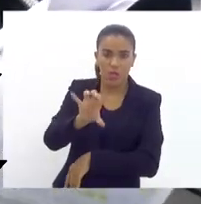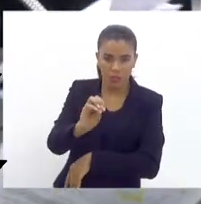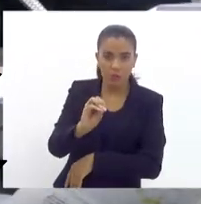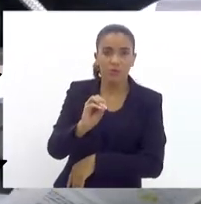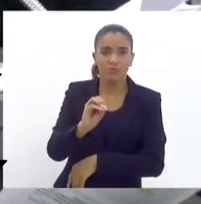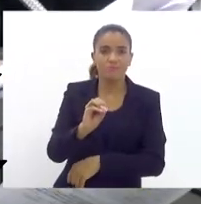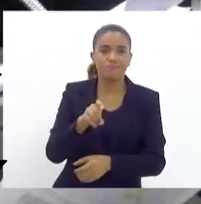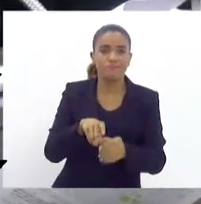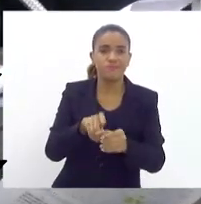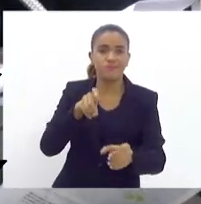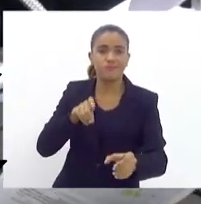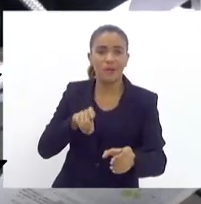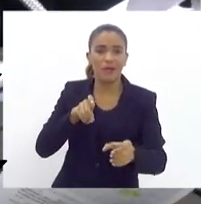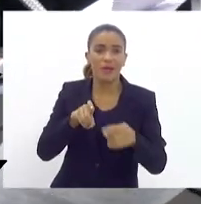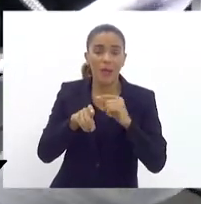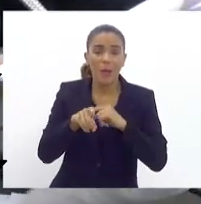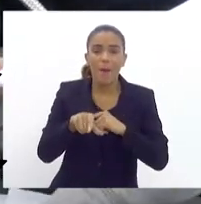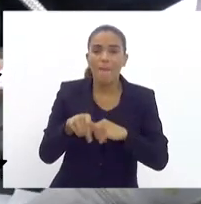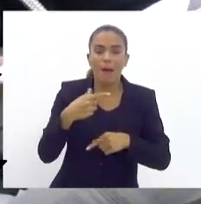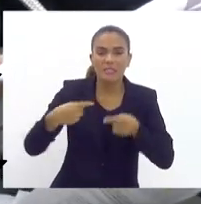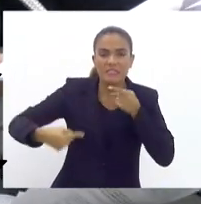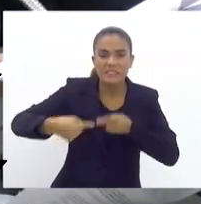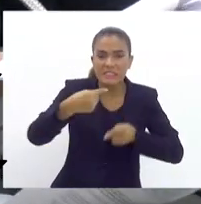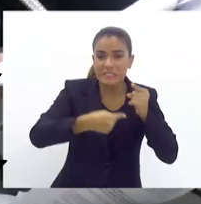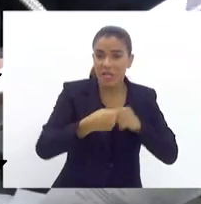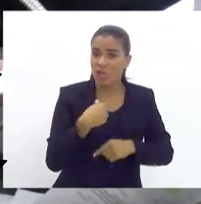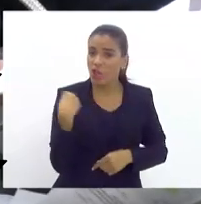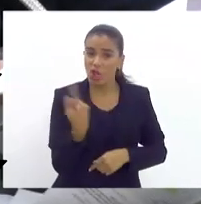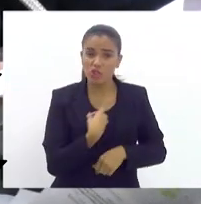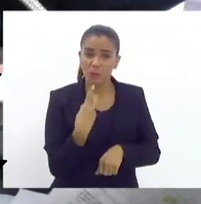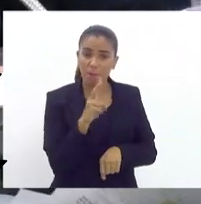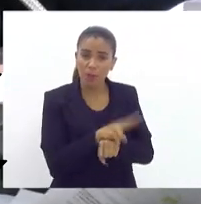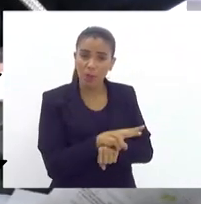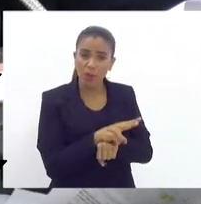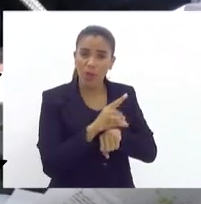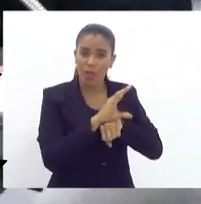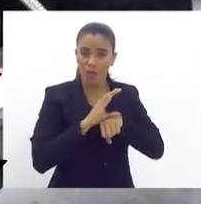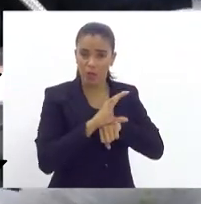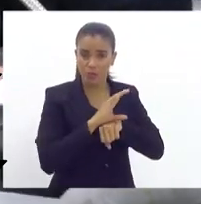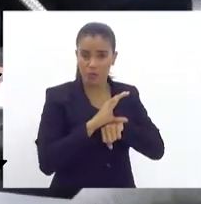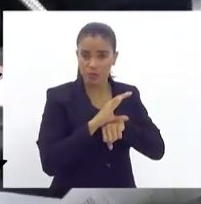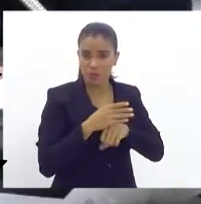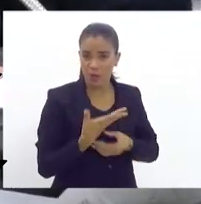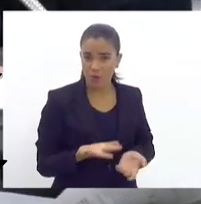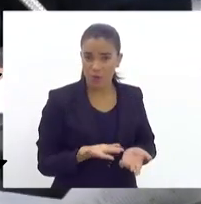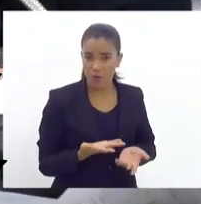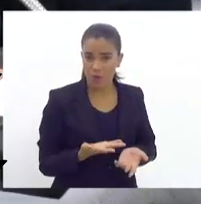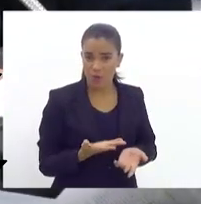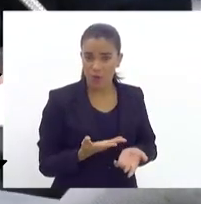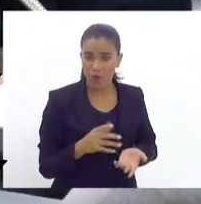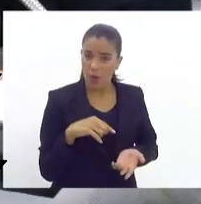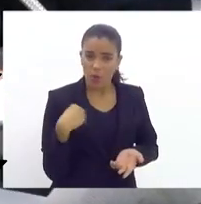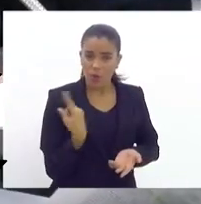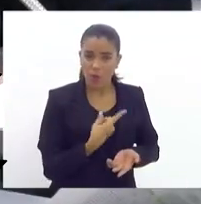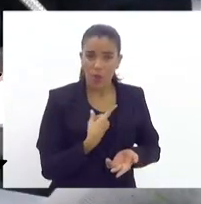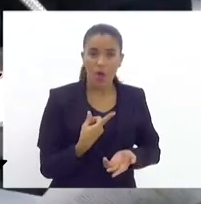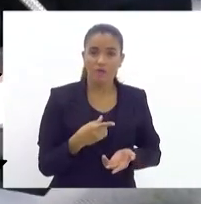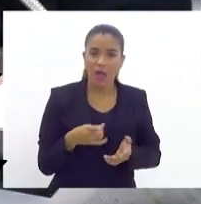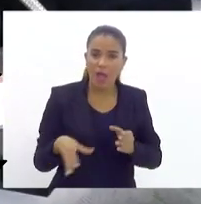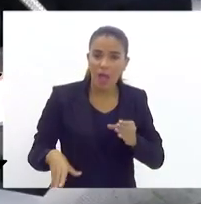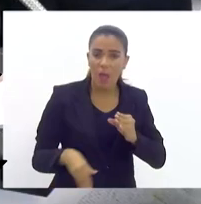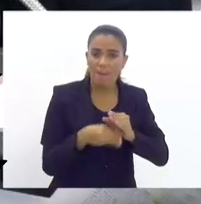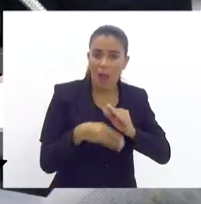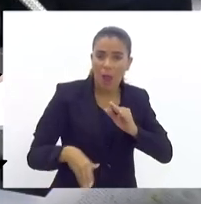até porque as decisões, como guardião da Constituição do Supremo Tribunal Federal, não são imutáveis. Cada vez que a gente vai alimentando